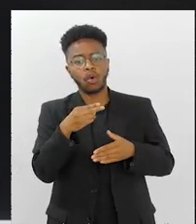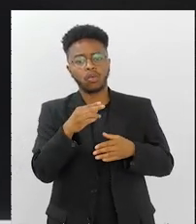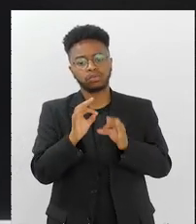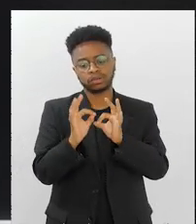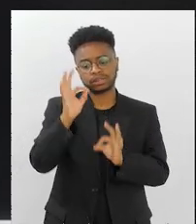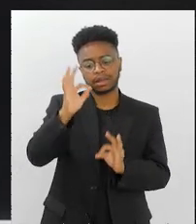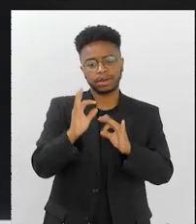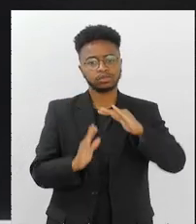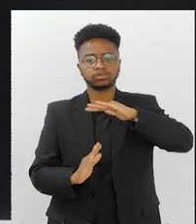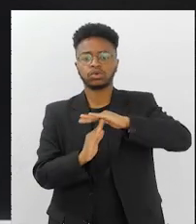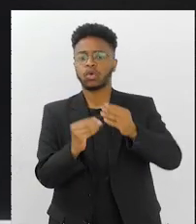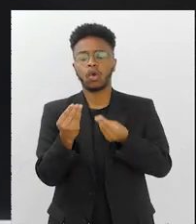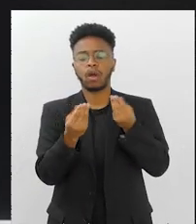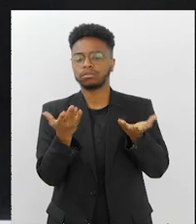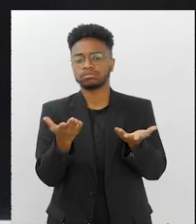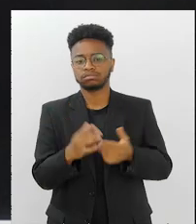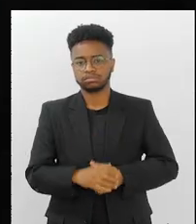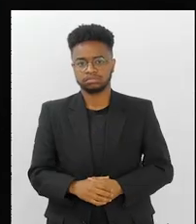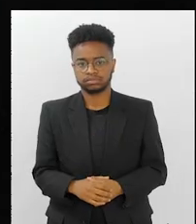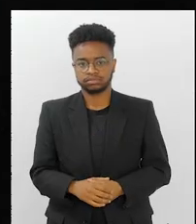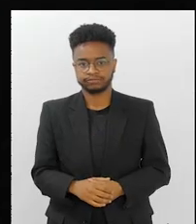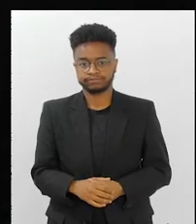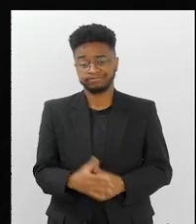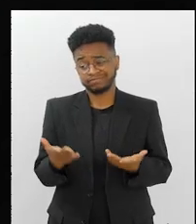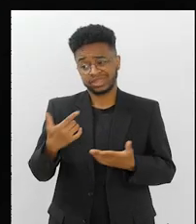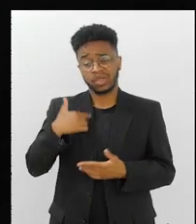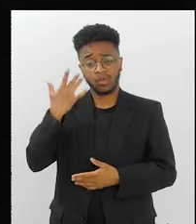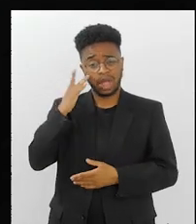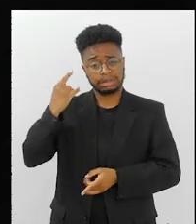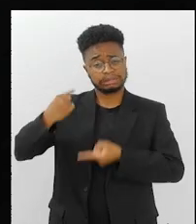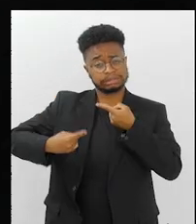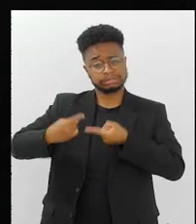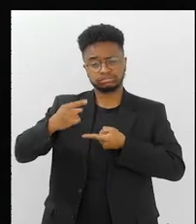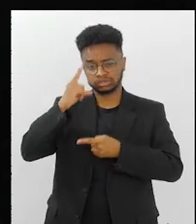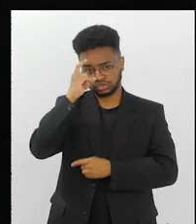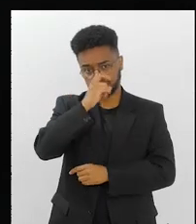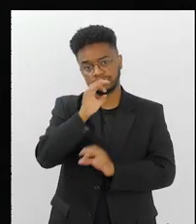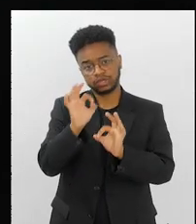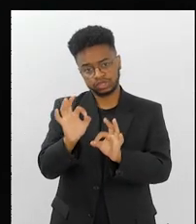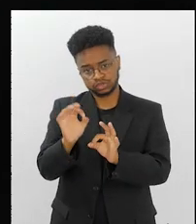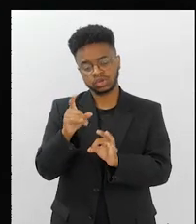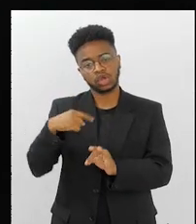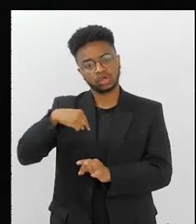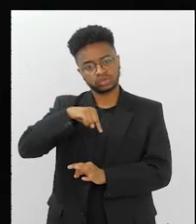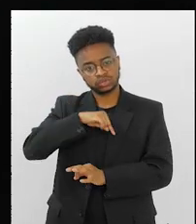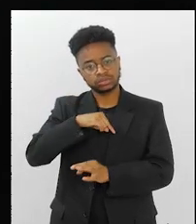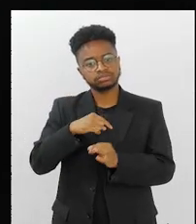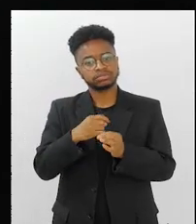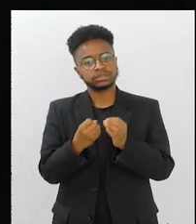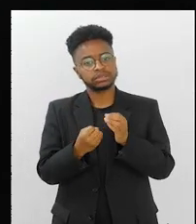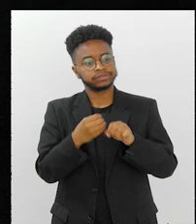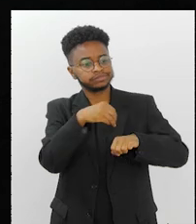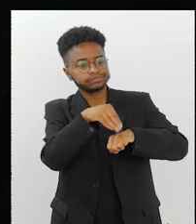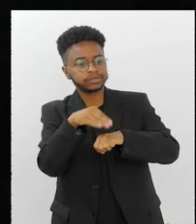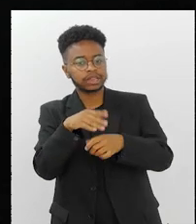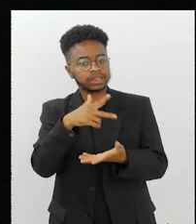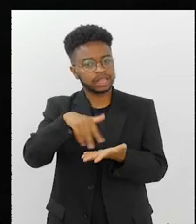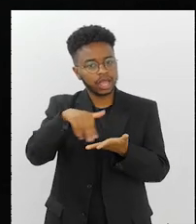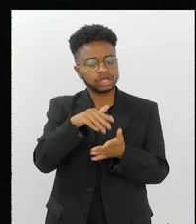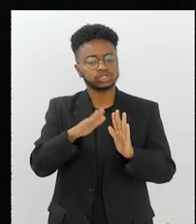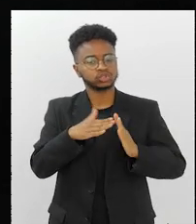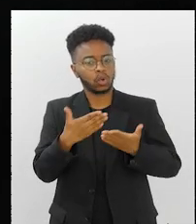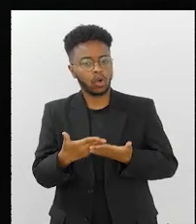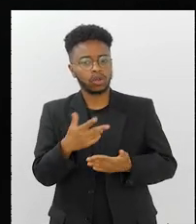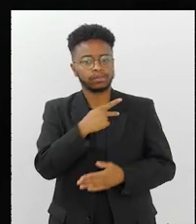tamanho do tripé de comissão de frente é esse foi um assunto muito polêmico né Eh entre nós coreógrafos e Escola